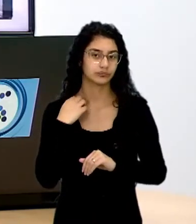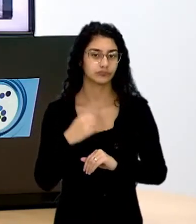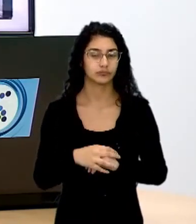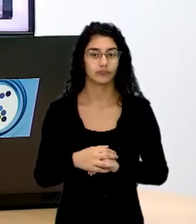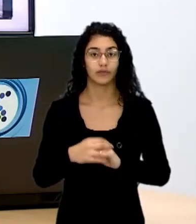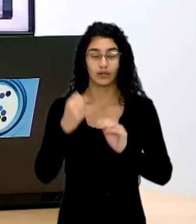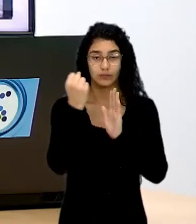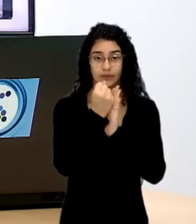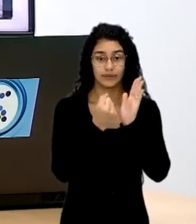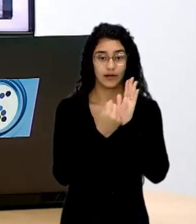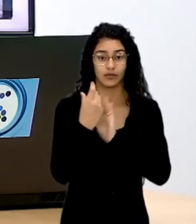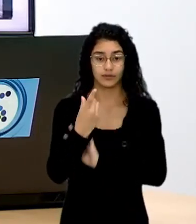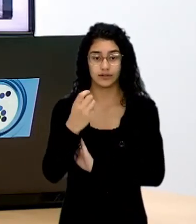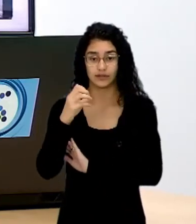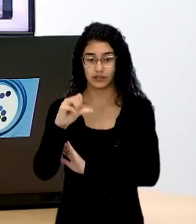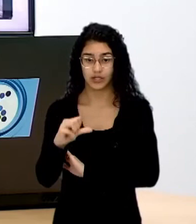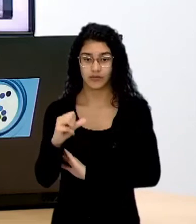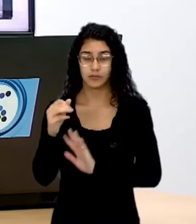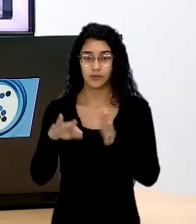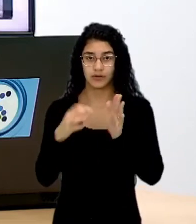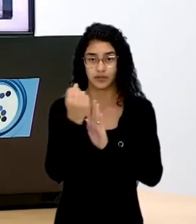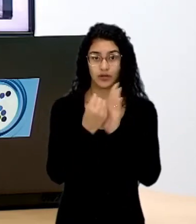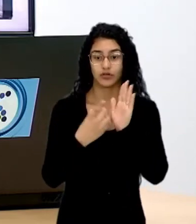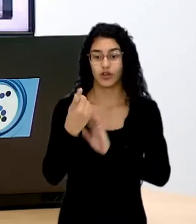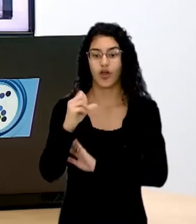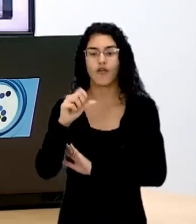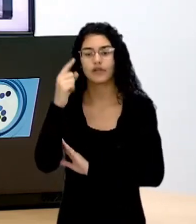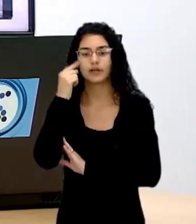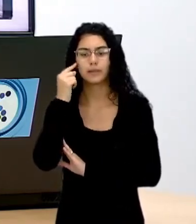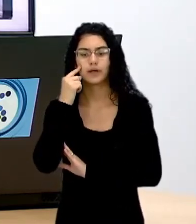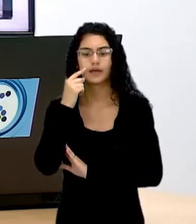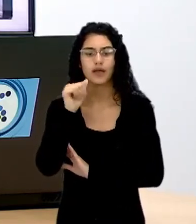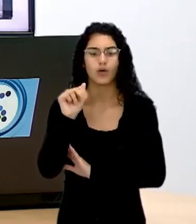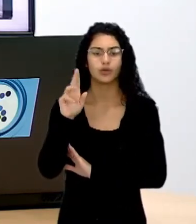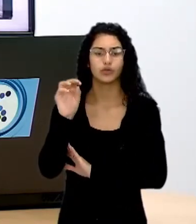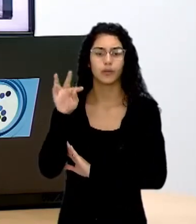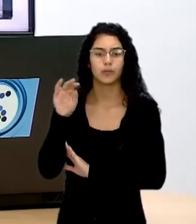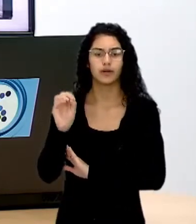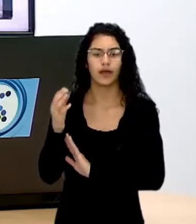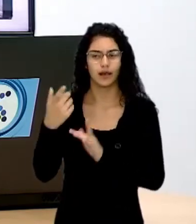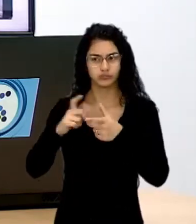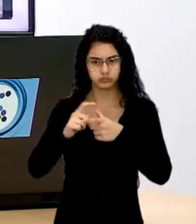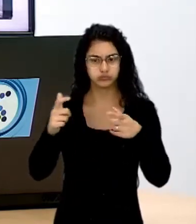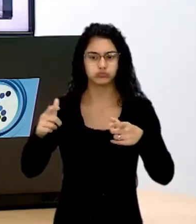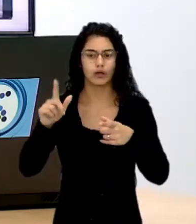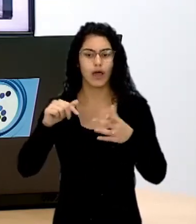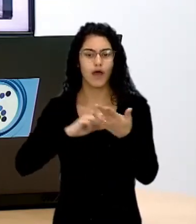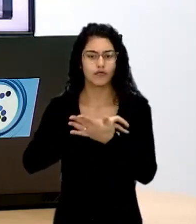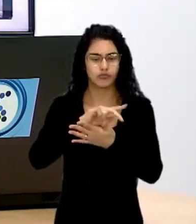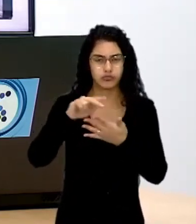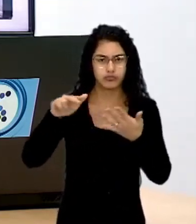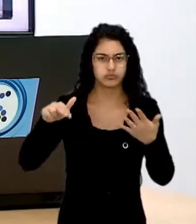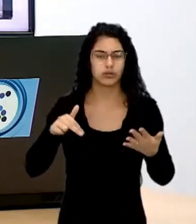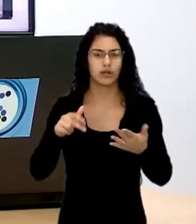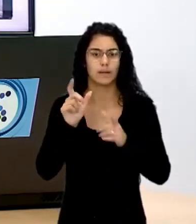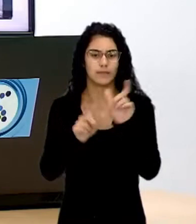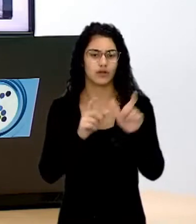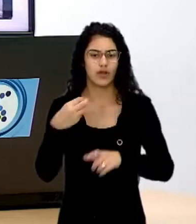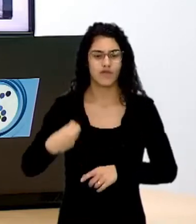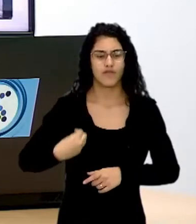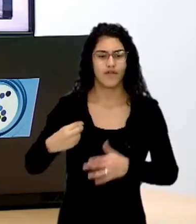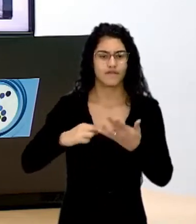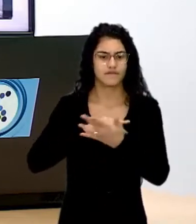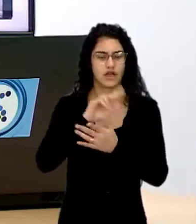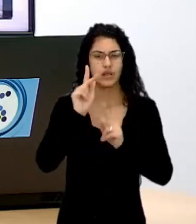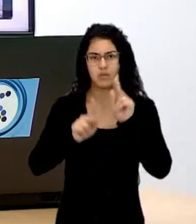Durante o século XIX, até mais ou menos o século XIX, você pensa no Império Otomano, que era bem grande, e ele era um império multinacional. Então conviviam